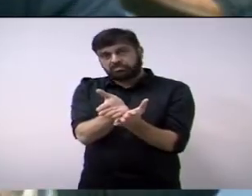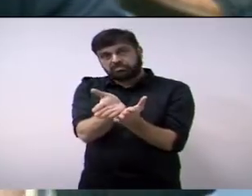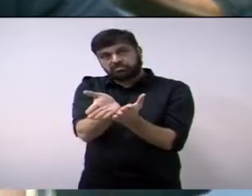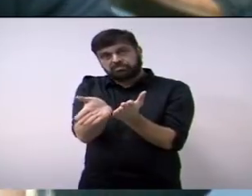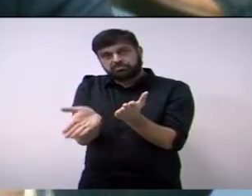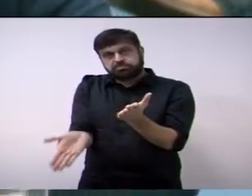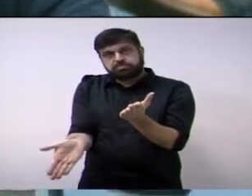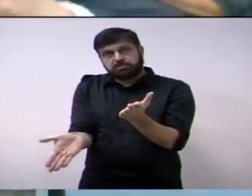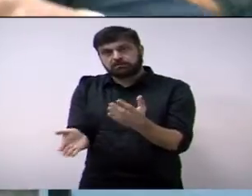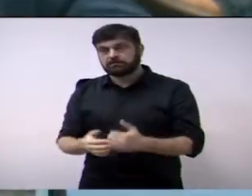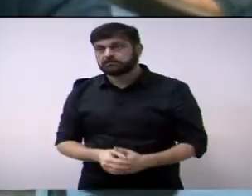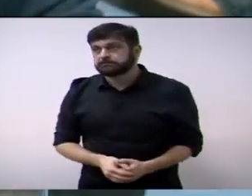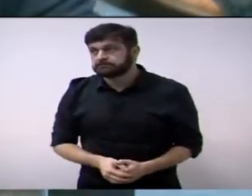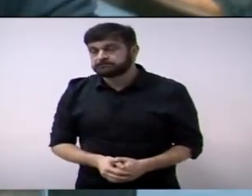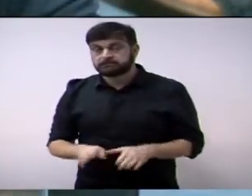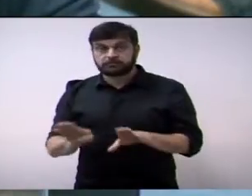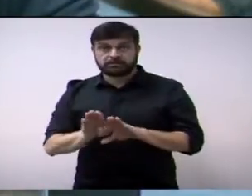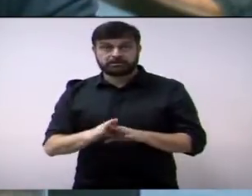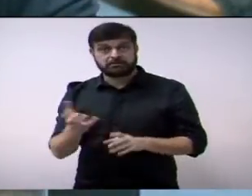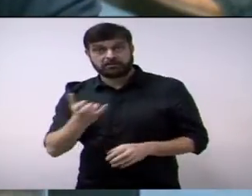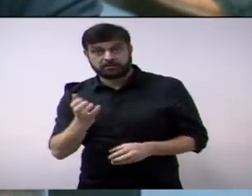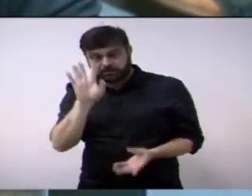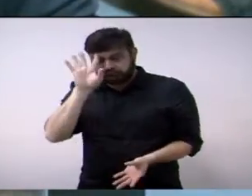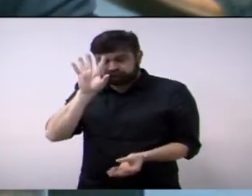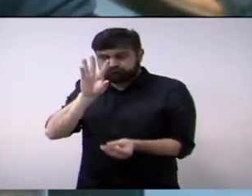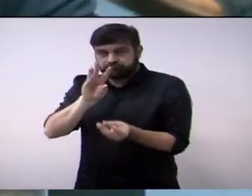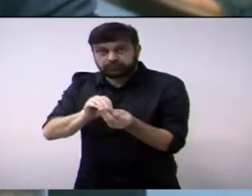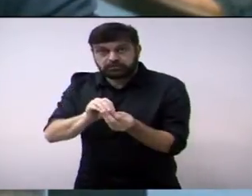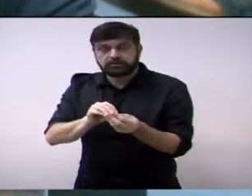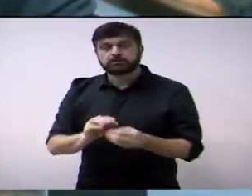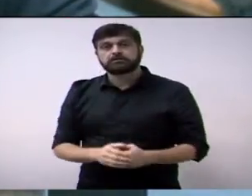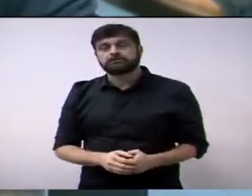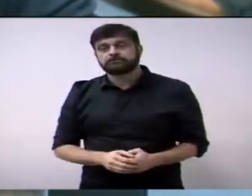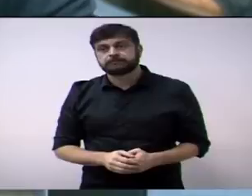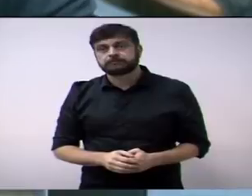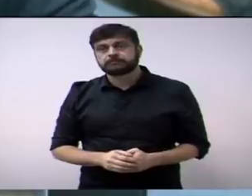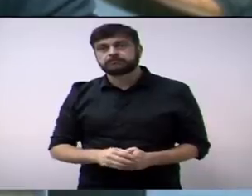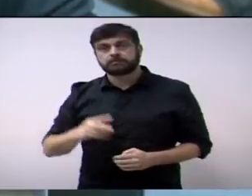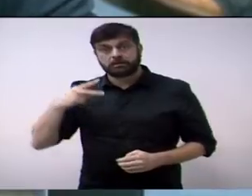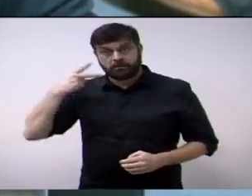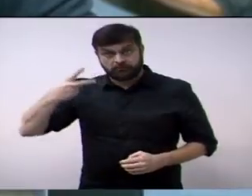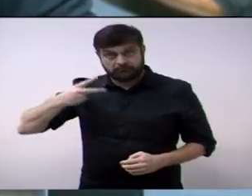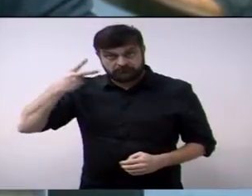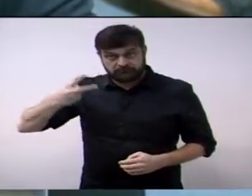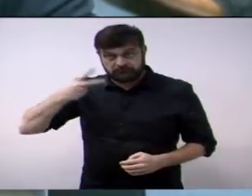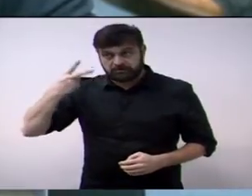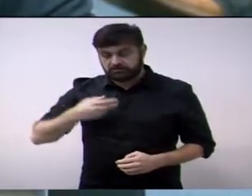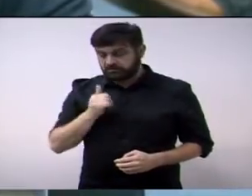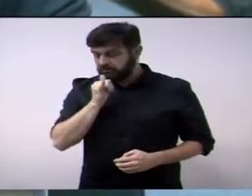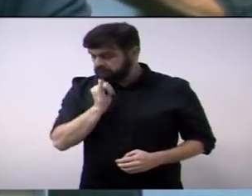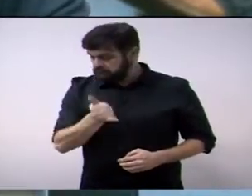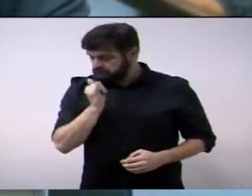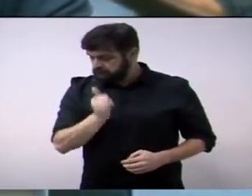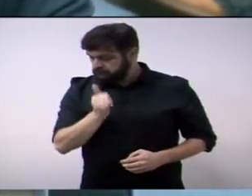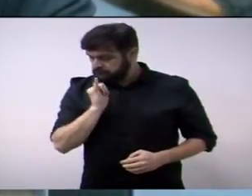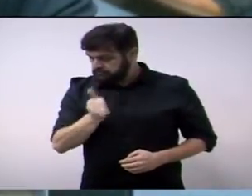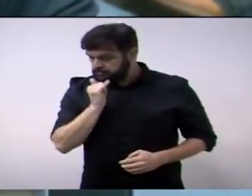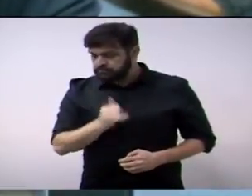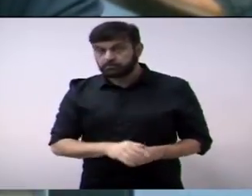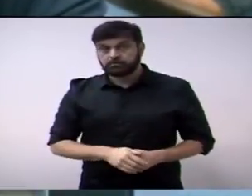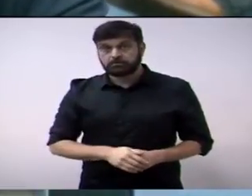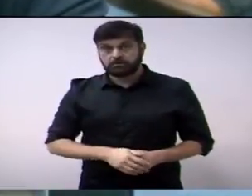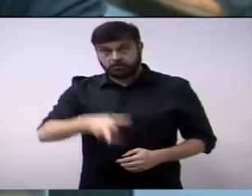local. Mas eu gostaria também, para finalizar, quando o vereador ele falou sobre o